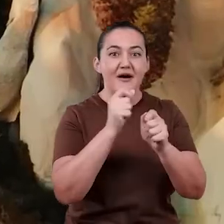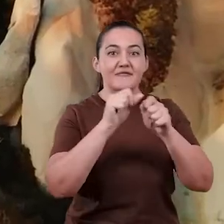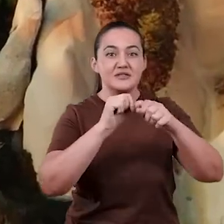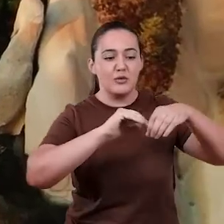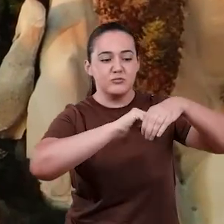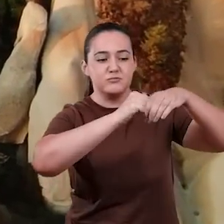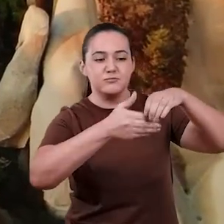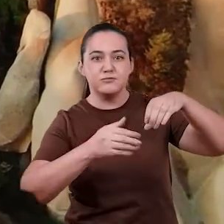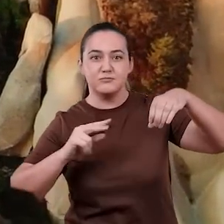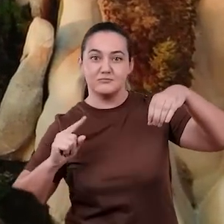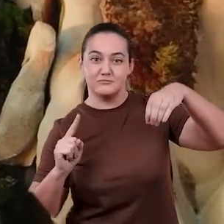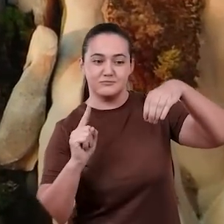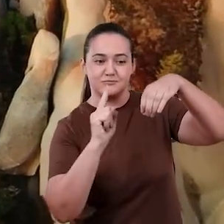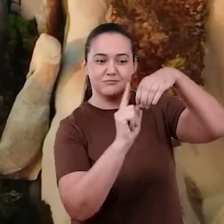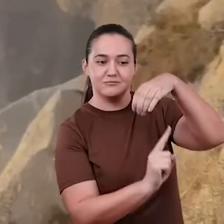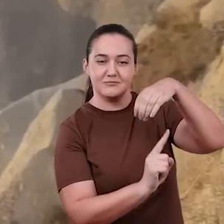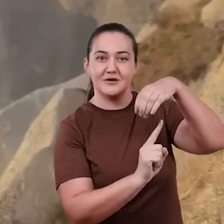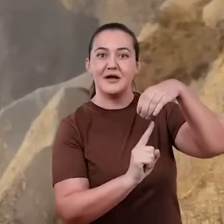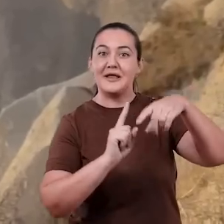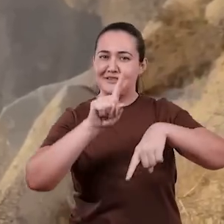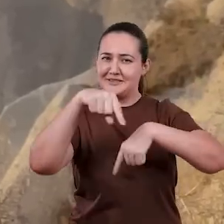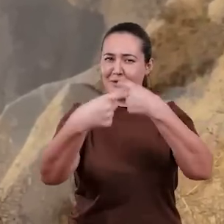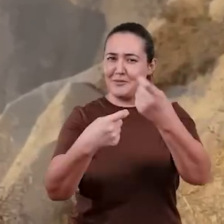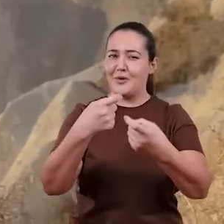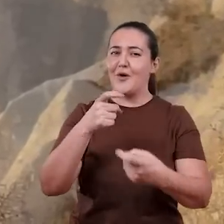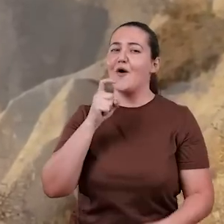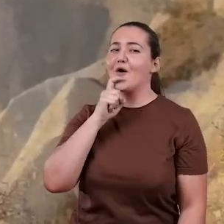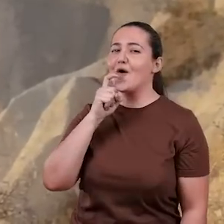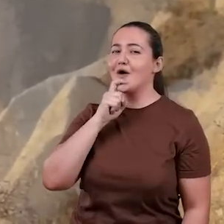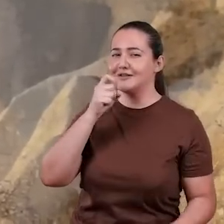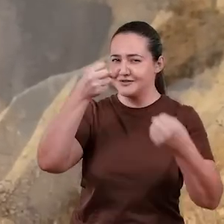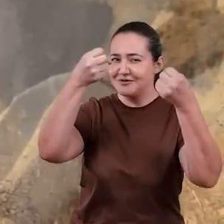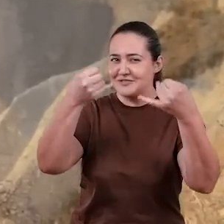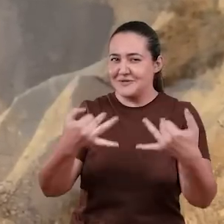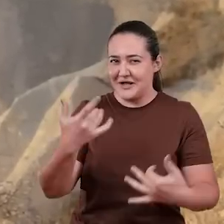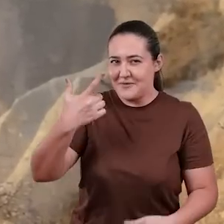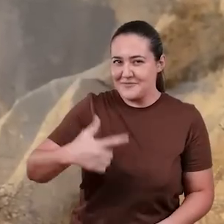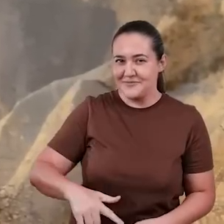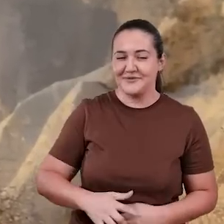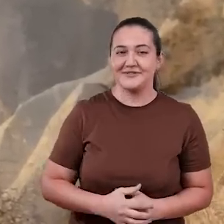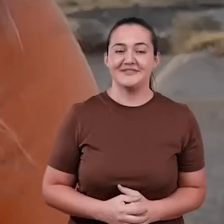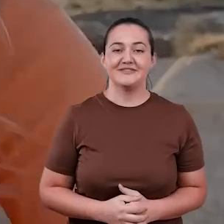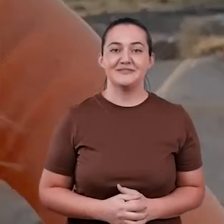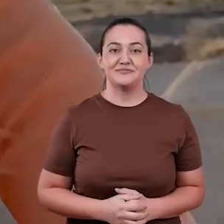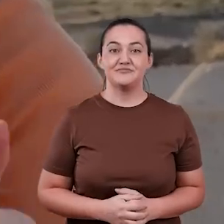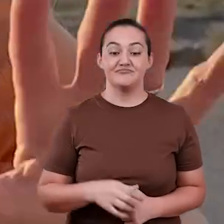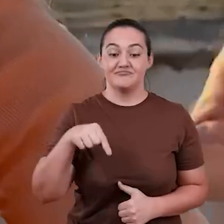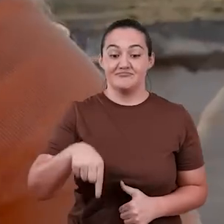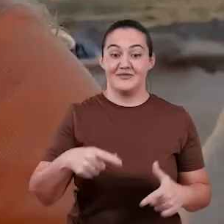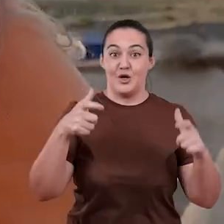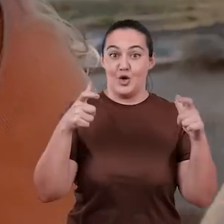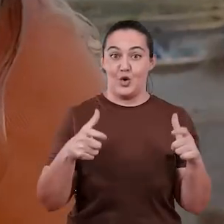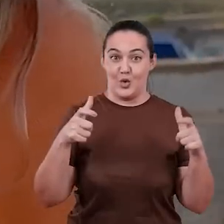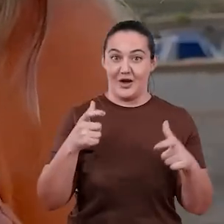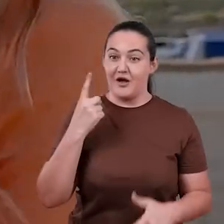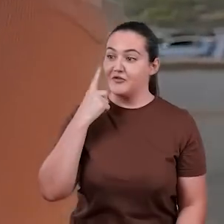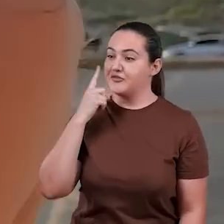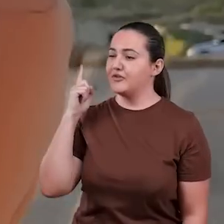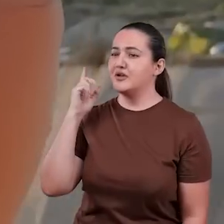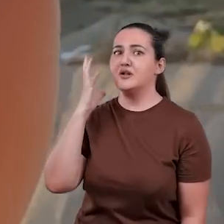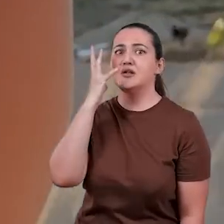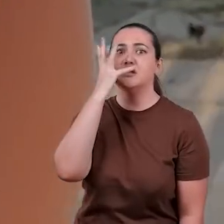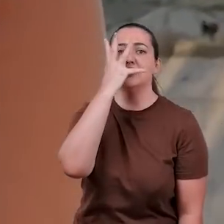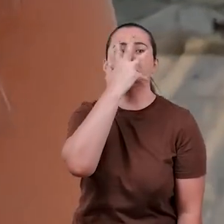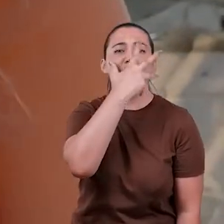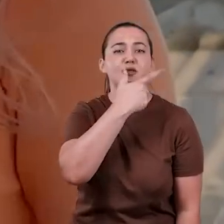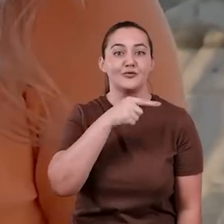rochas formando cavernas muito grandes, que logo mais o Rodrigo vai contar um pouquinho sobre isso também. E esse local que a gente está aqui para ver